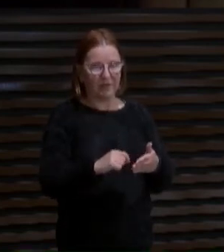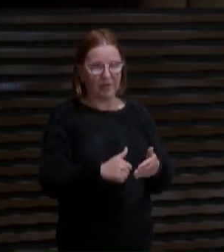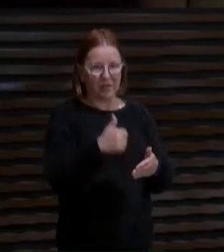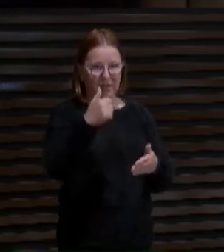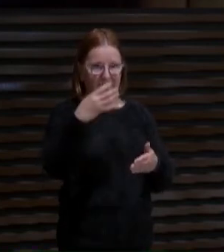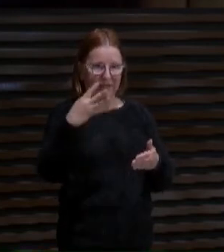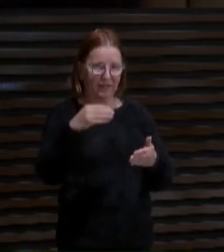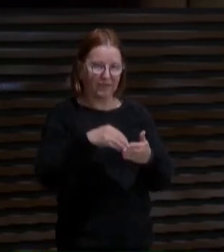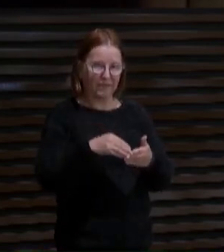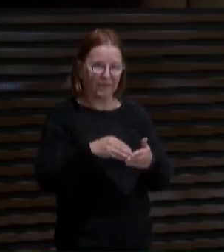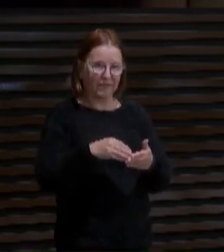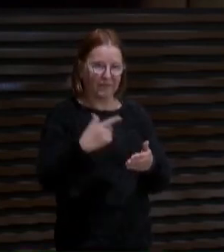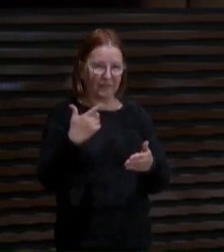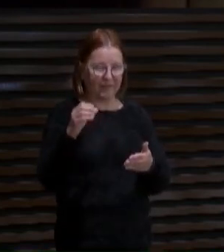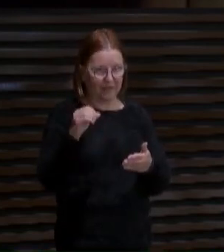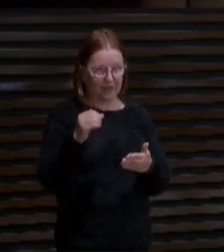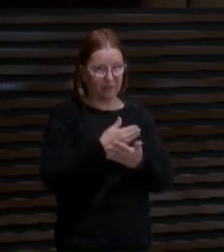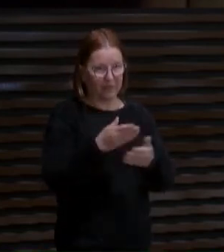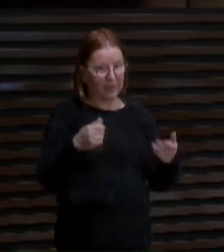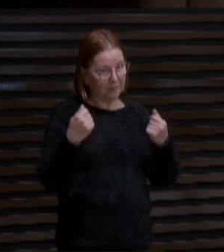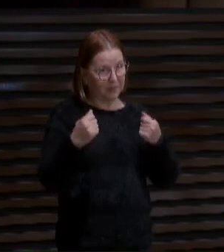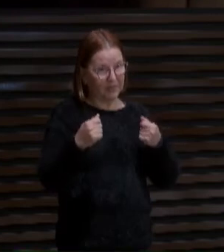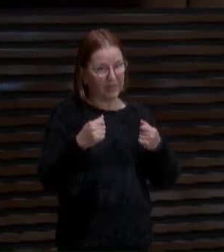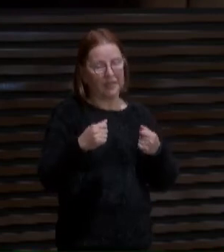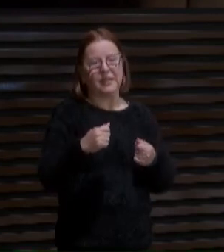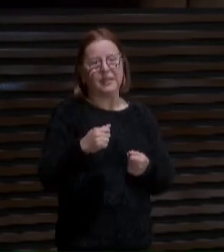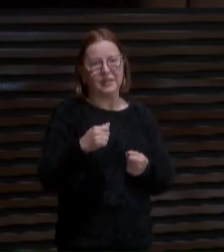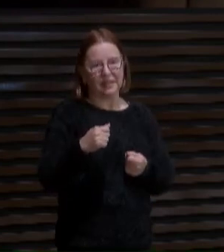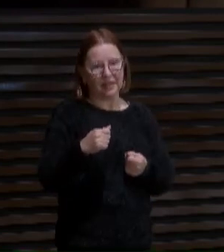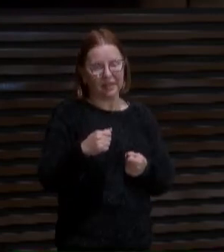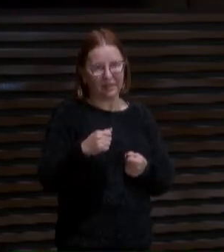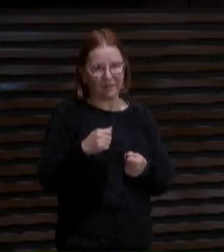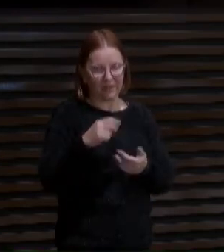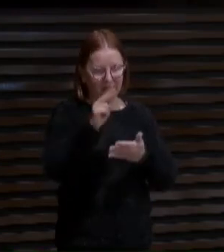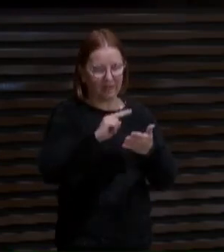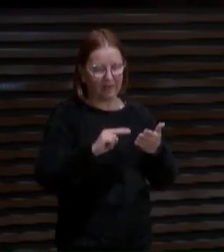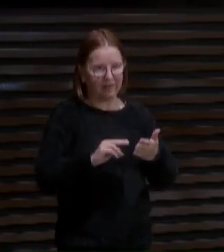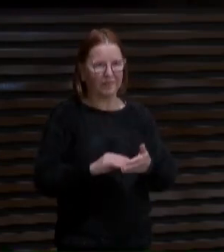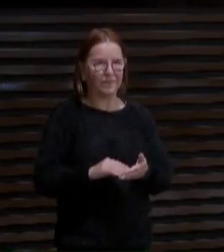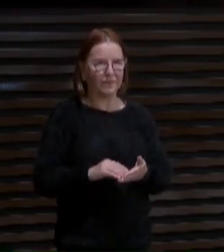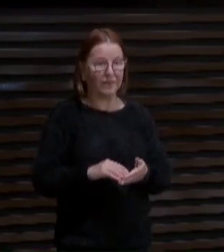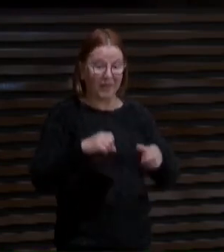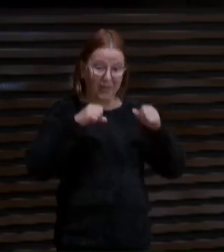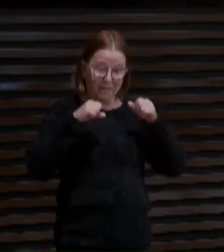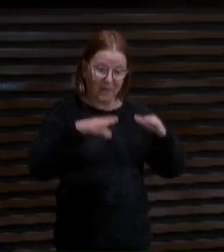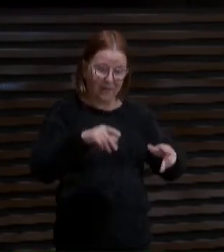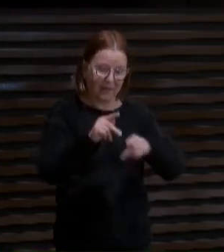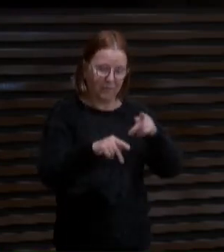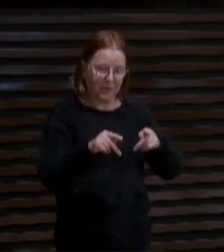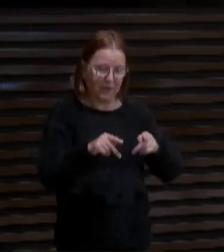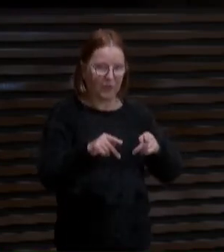orar e meditar nele para aprender isso aqui desesperadamente vamos juntos abençoai os que vos